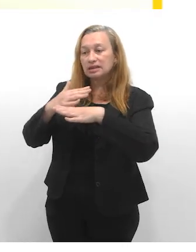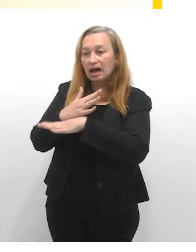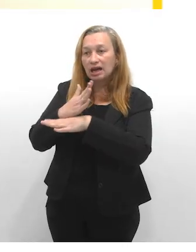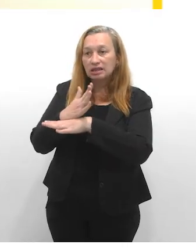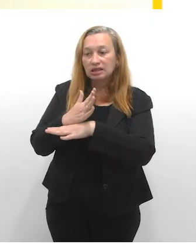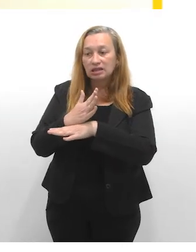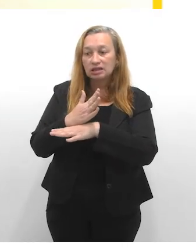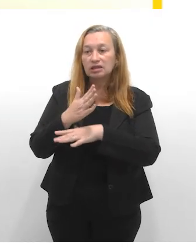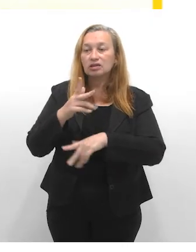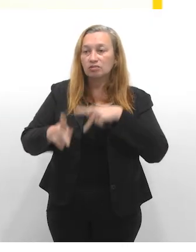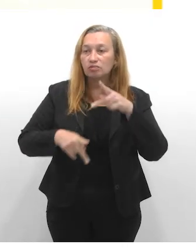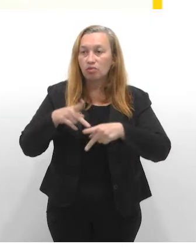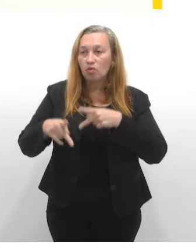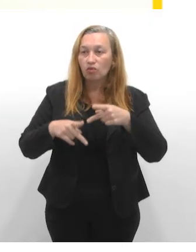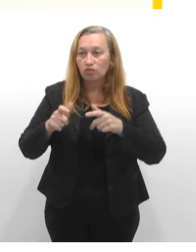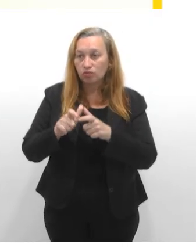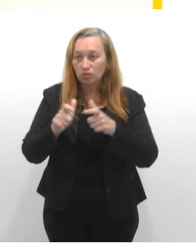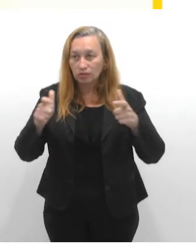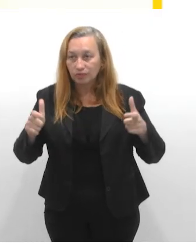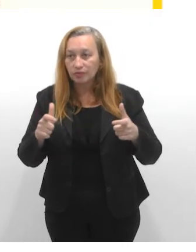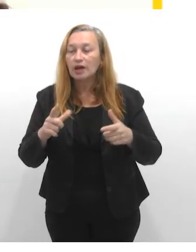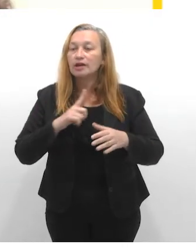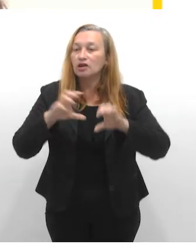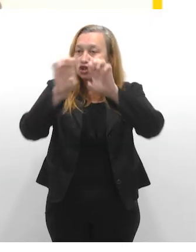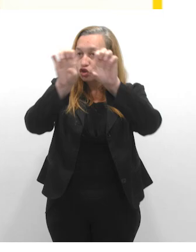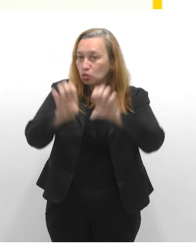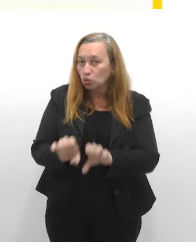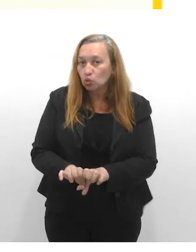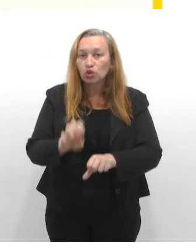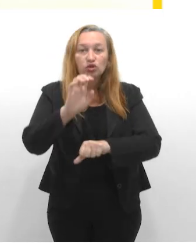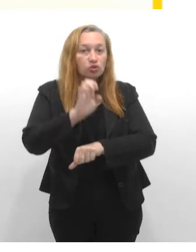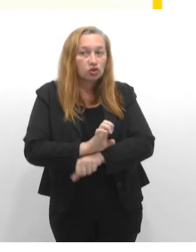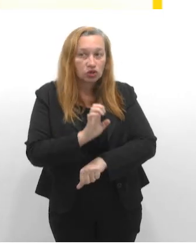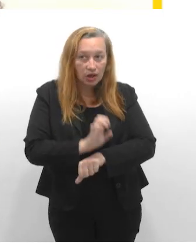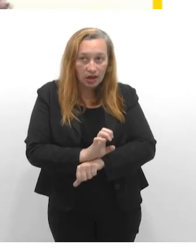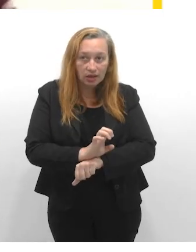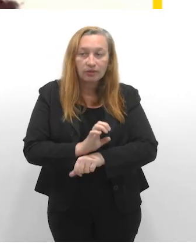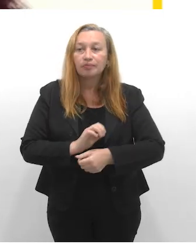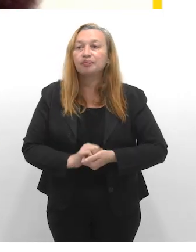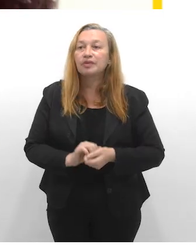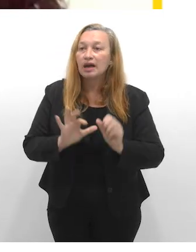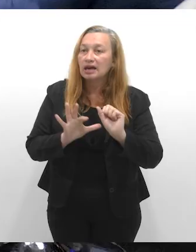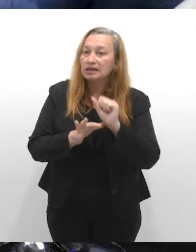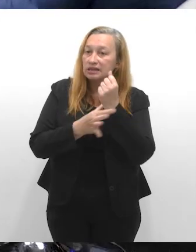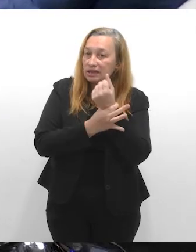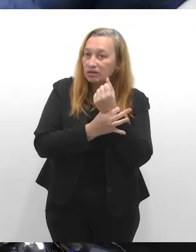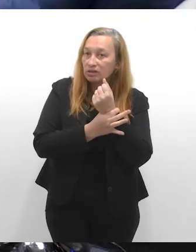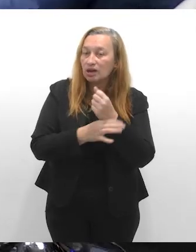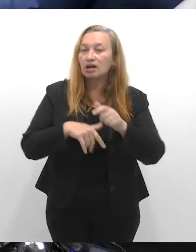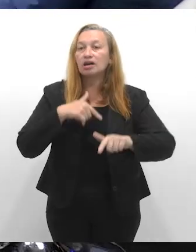densidades populacionais, né? Você tem uma fragilização da estrutura do Estado para